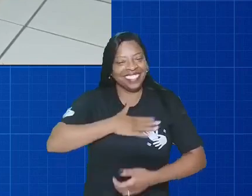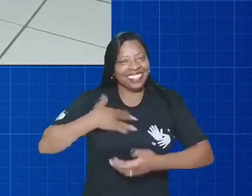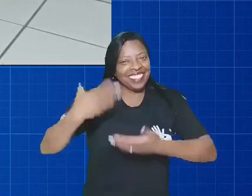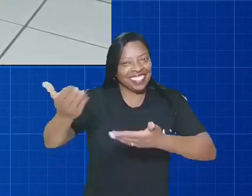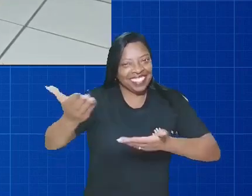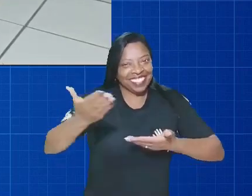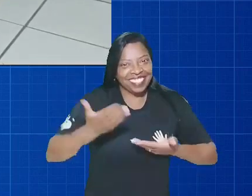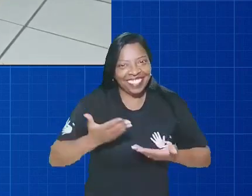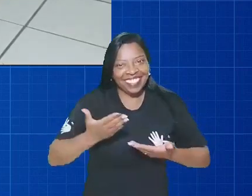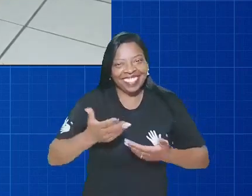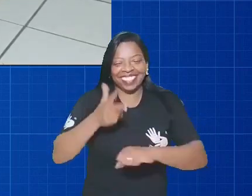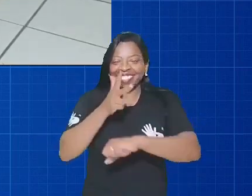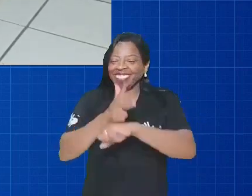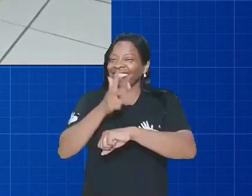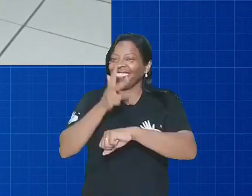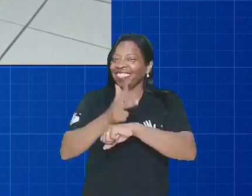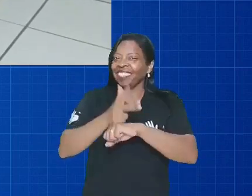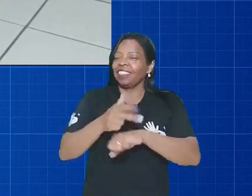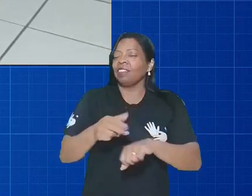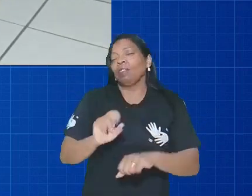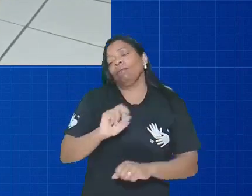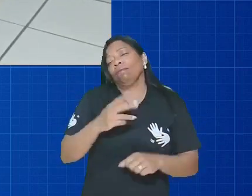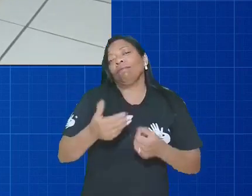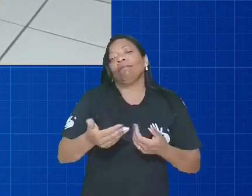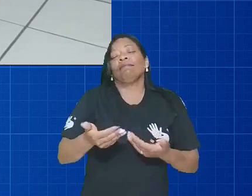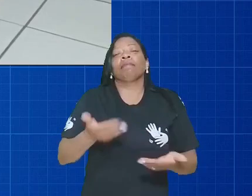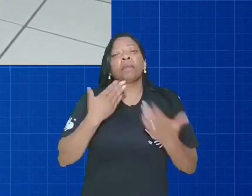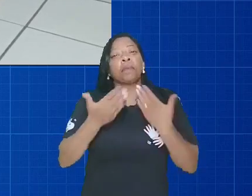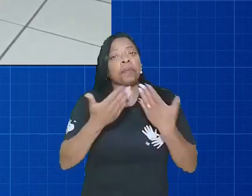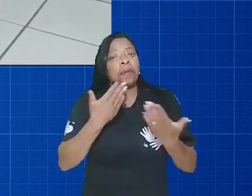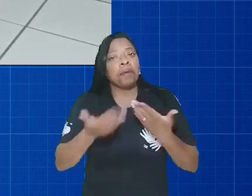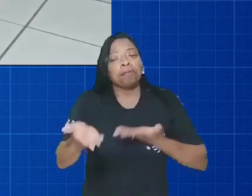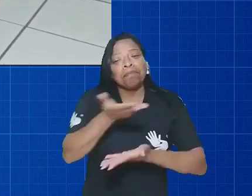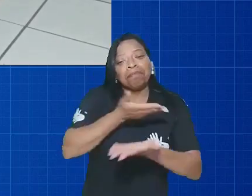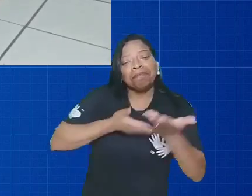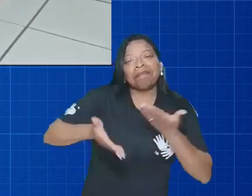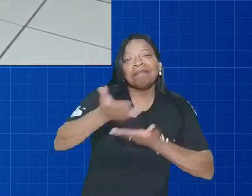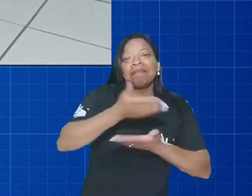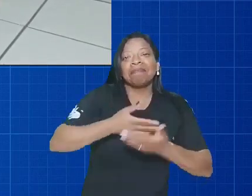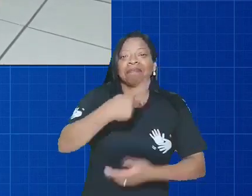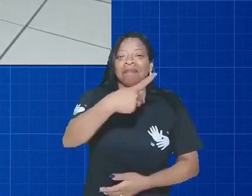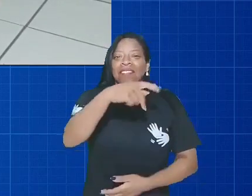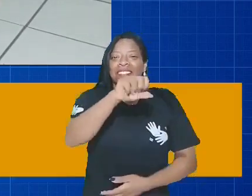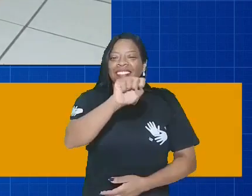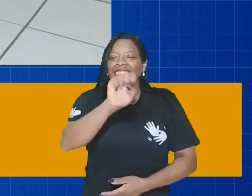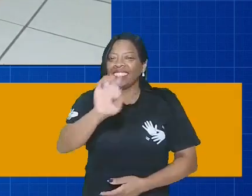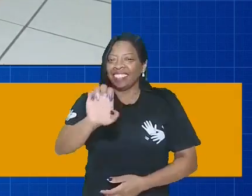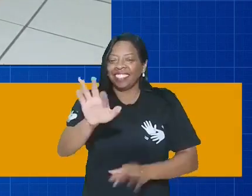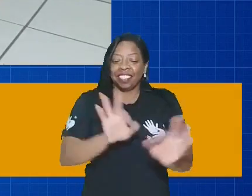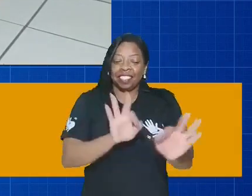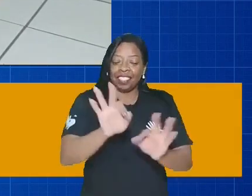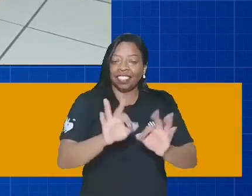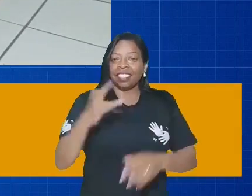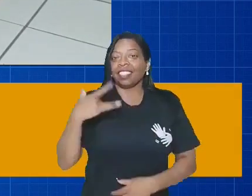Olá, sejam todos muito bem-vindos a mais um vídeo, a mais uma conversa, né, promovida pelo programa Saúde na